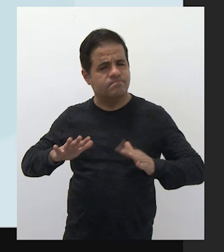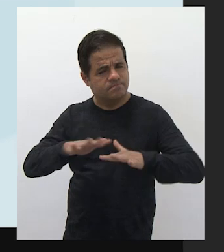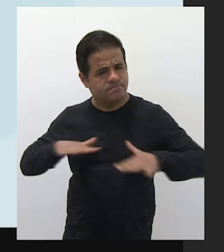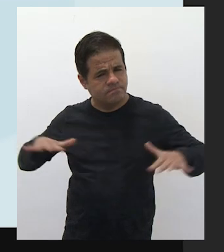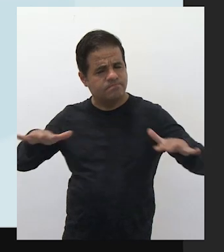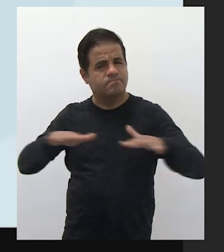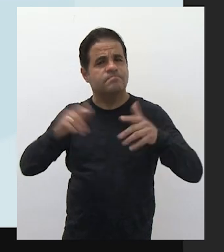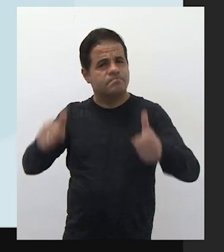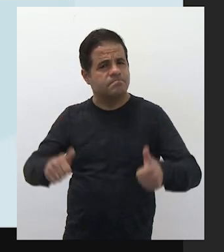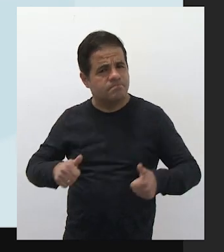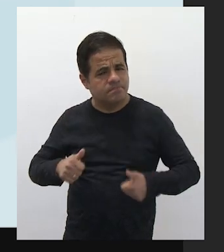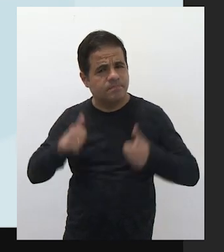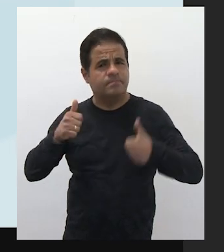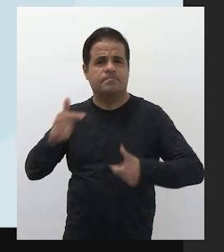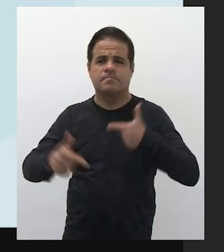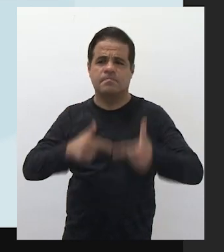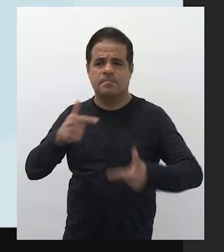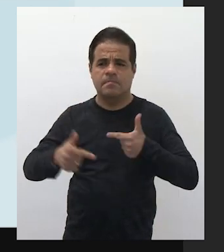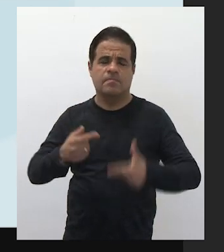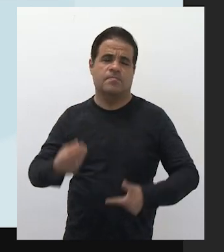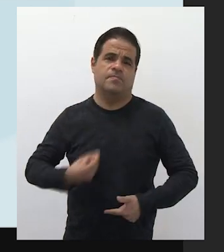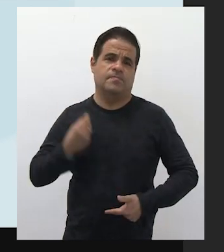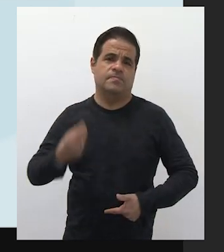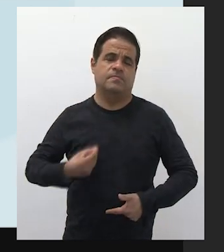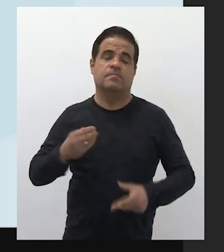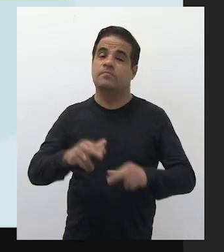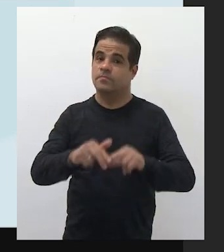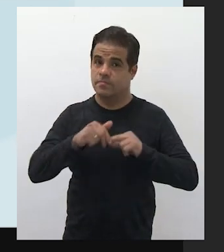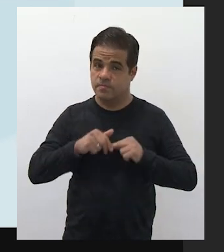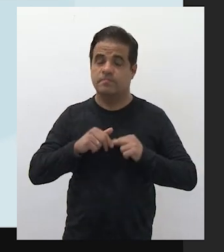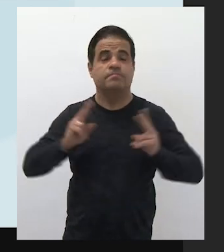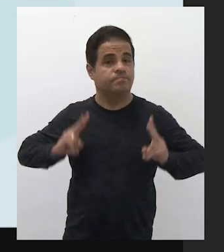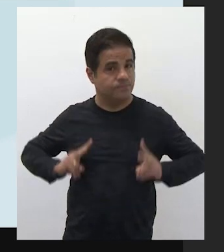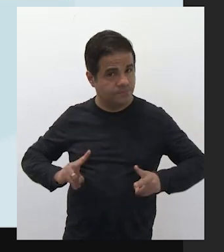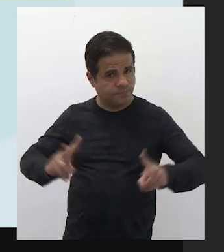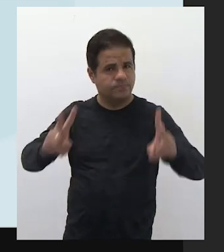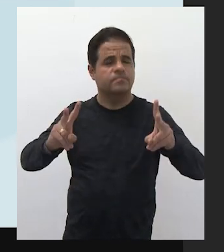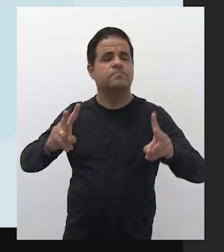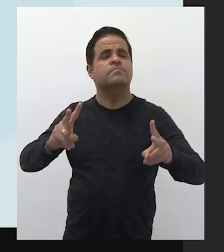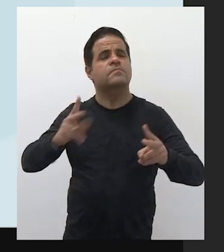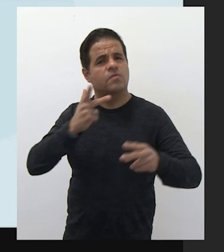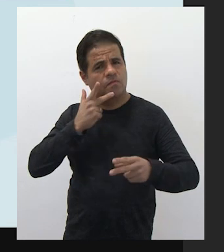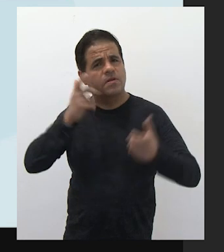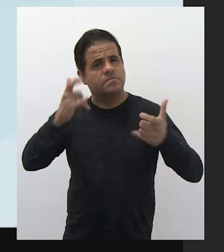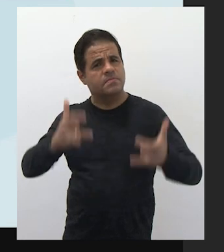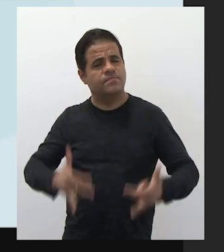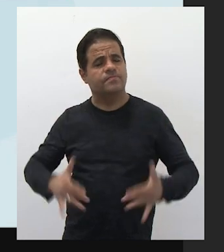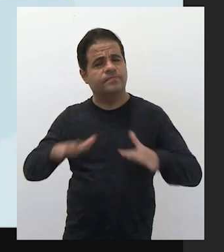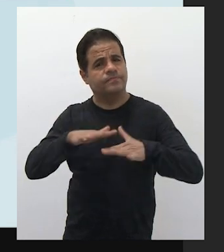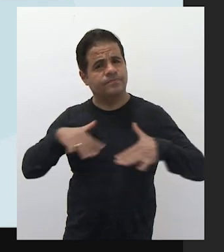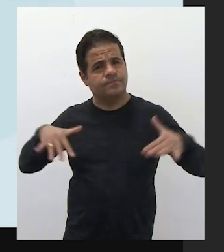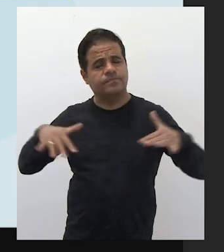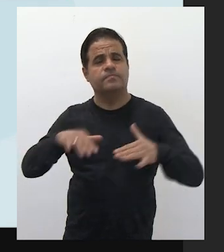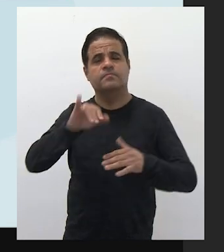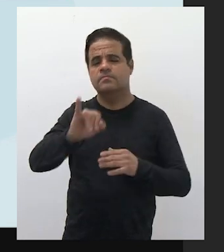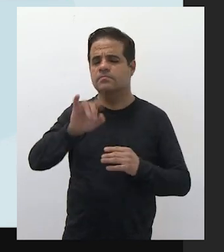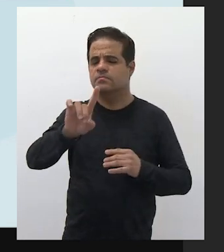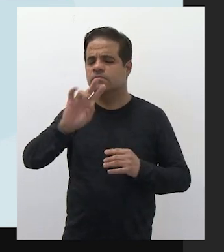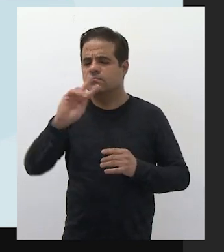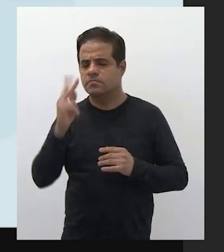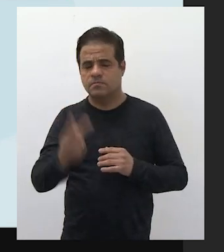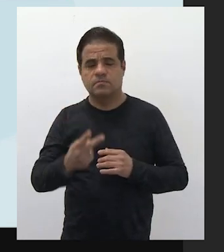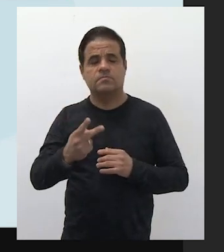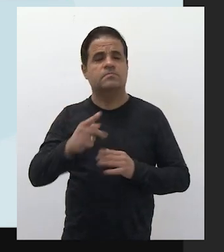para melhorar a nossa vida. Por isso, pessoas. Prosperidade. Eu falei para vocês a respeito do IDH, Índice